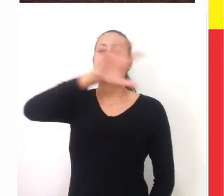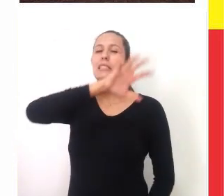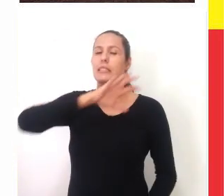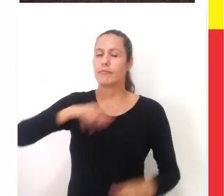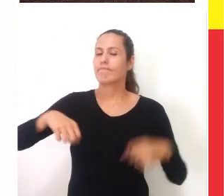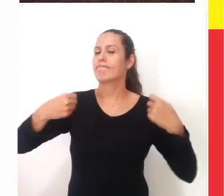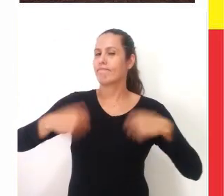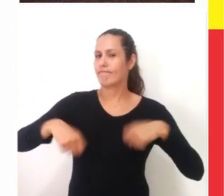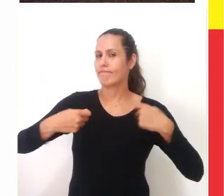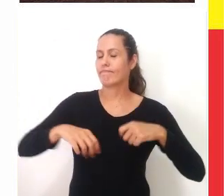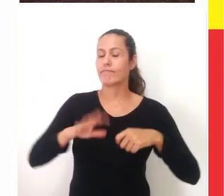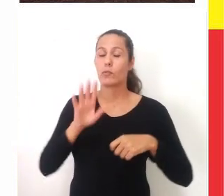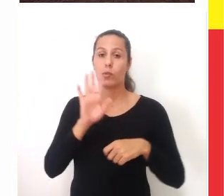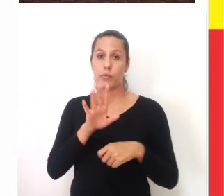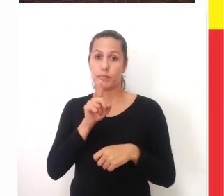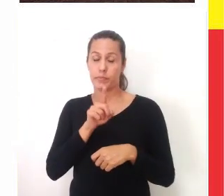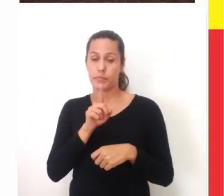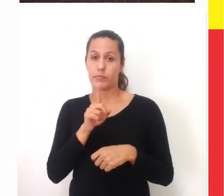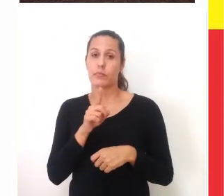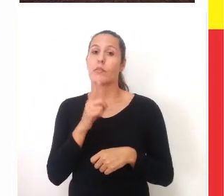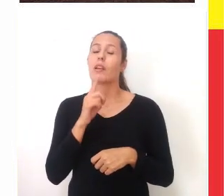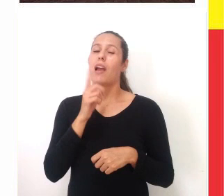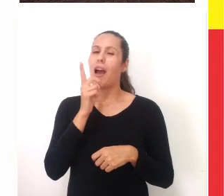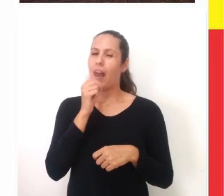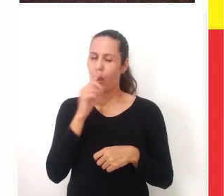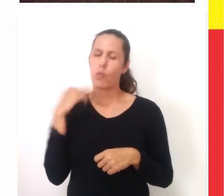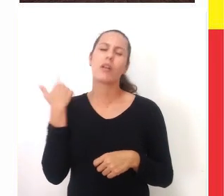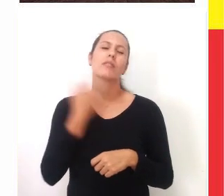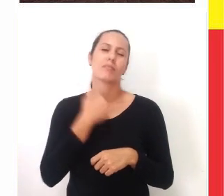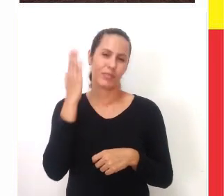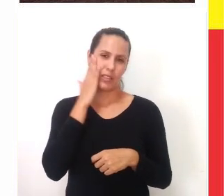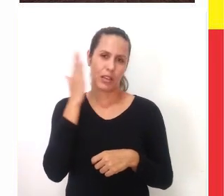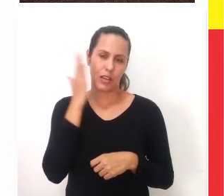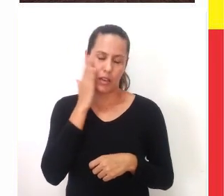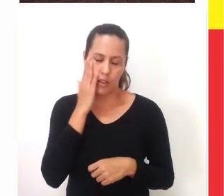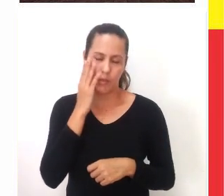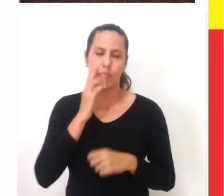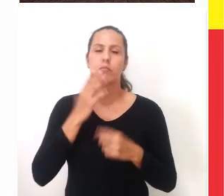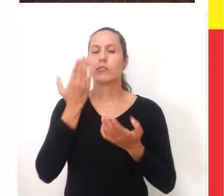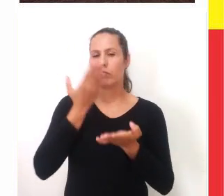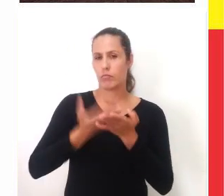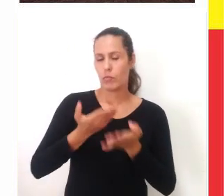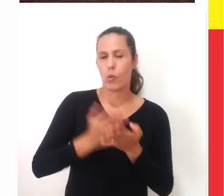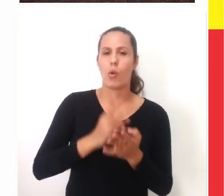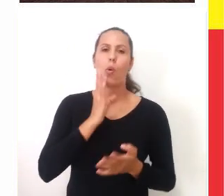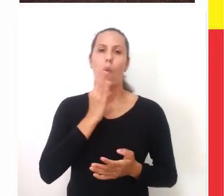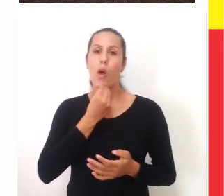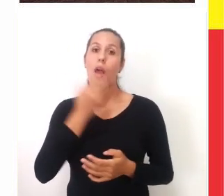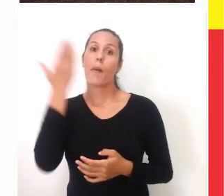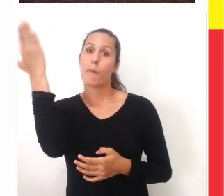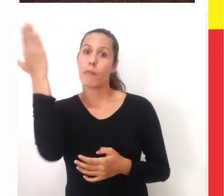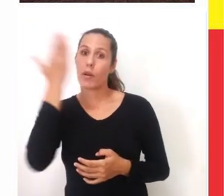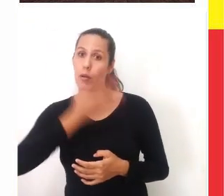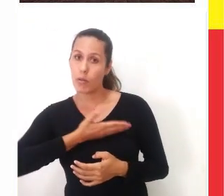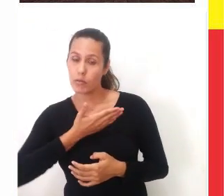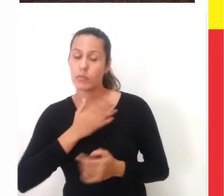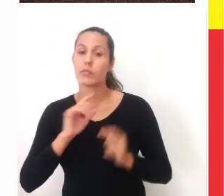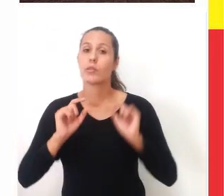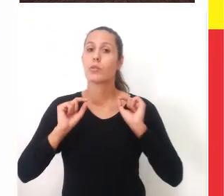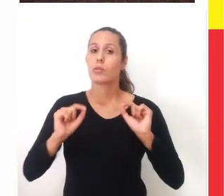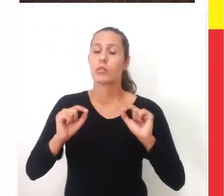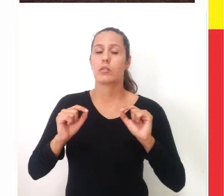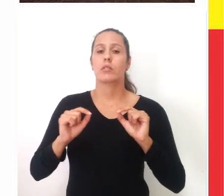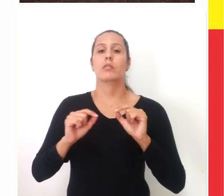a imagem. Poluição da água. A gente sabe, a gente viu, a gente